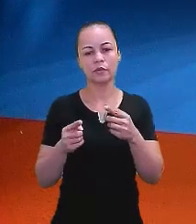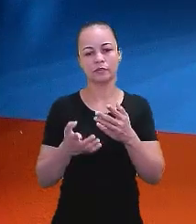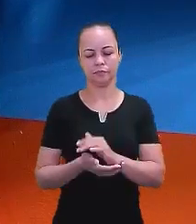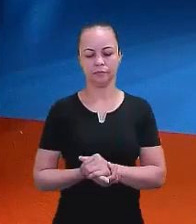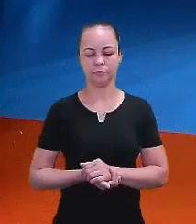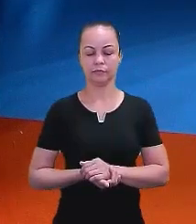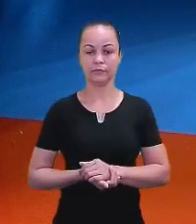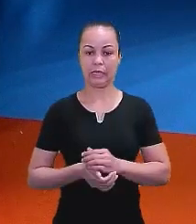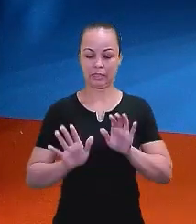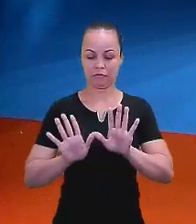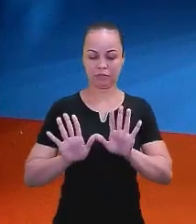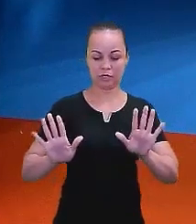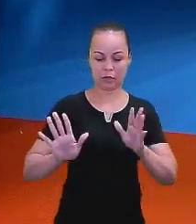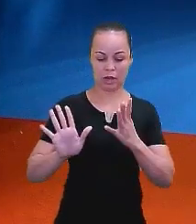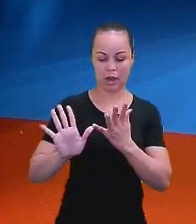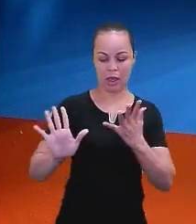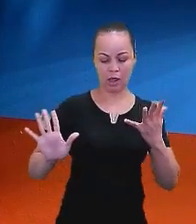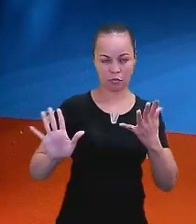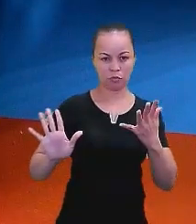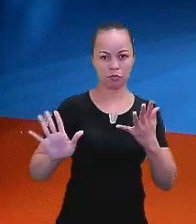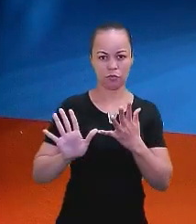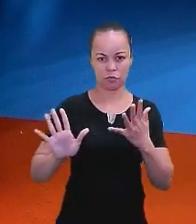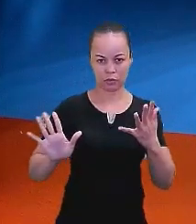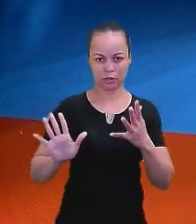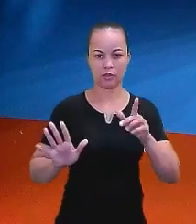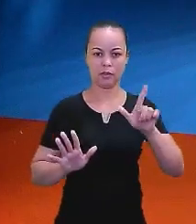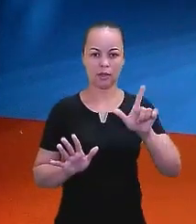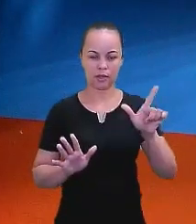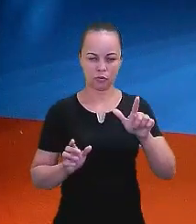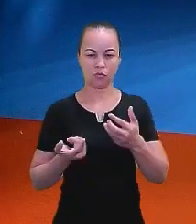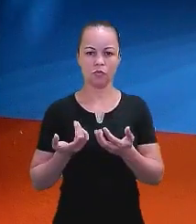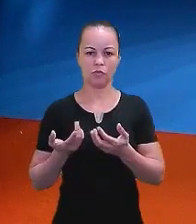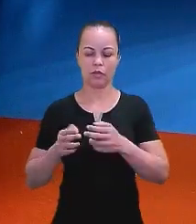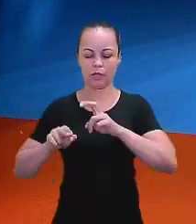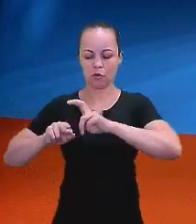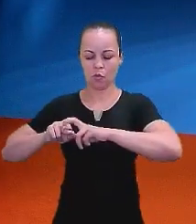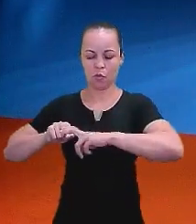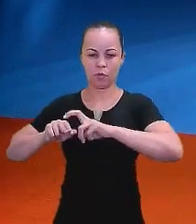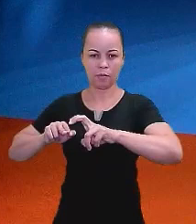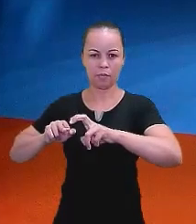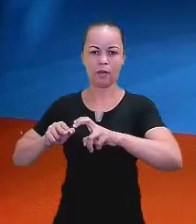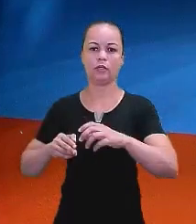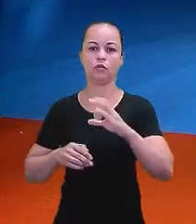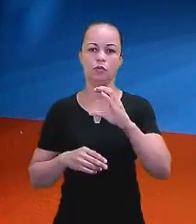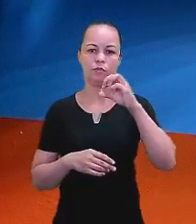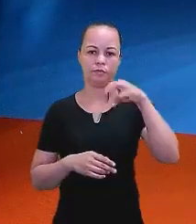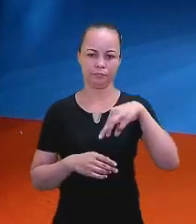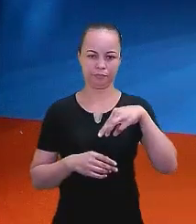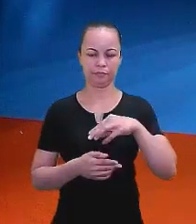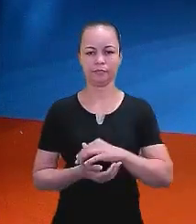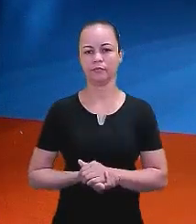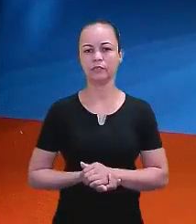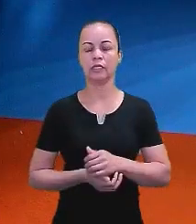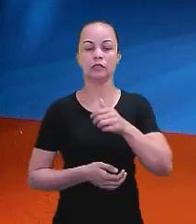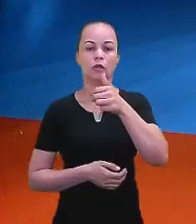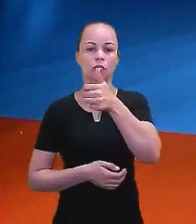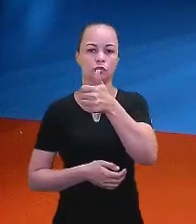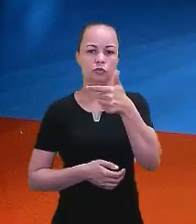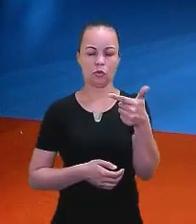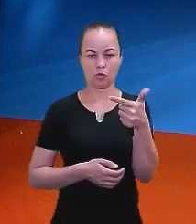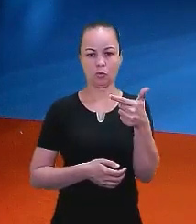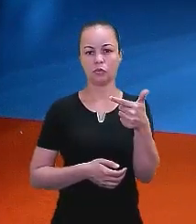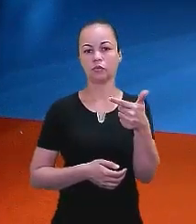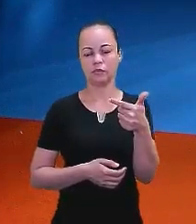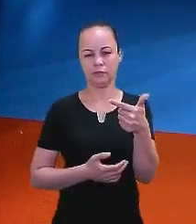ser a minha largura, e aqui vai ser, a fileira vai ser a largura, e as poltronas eu vou para o comprimento, tá? Então, 12 fileiras,